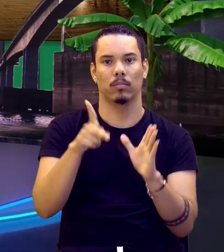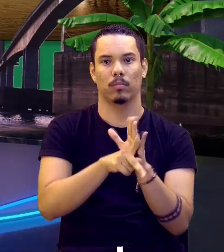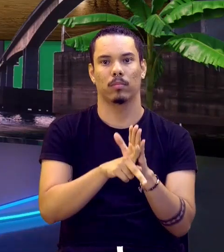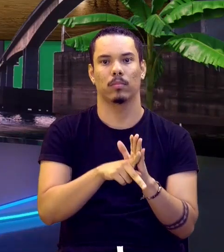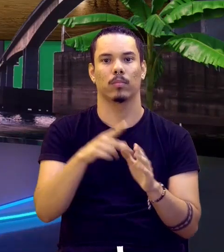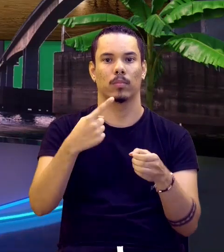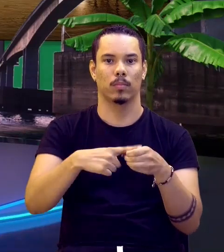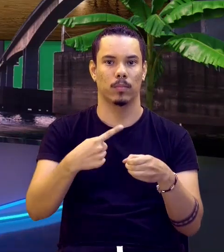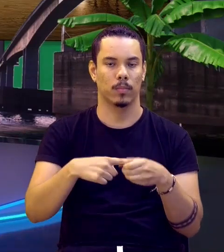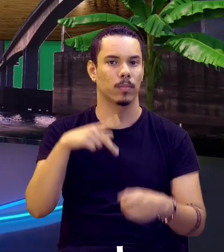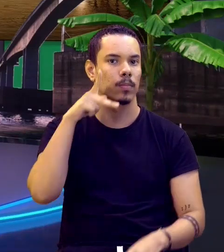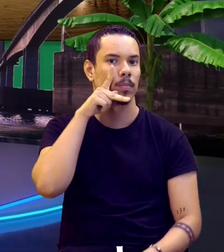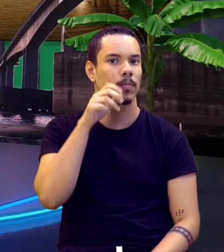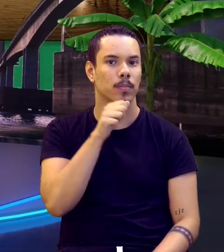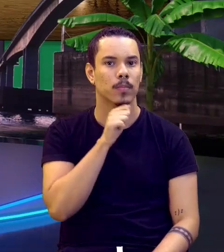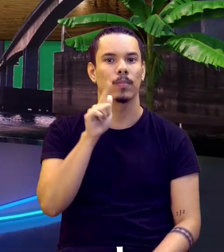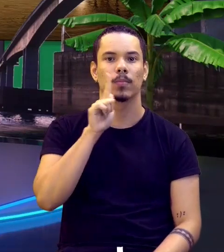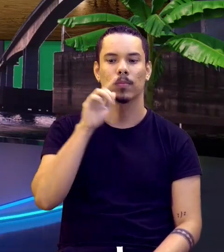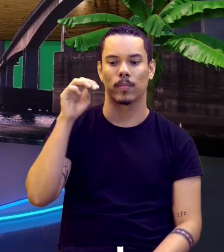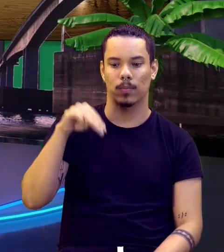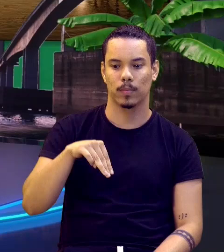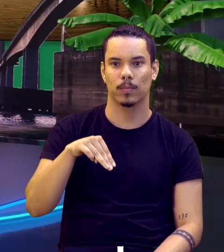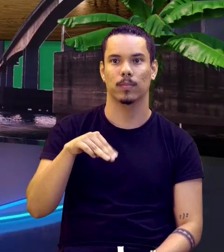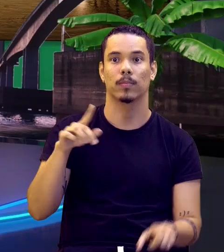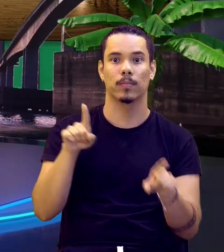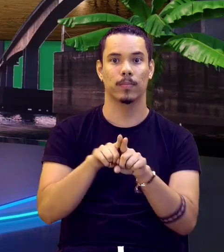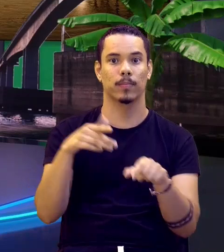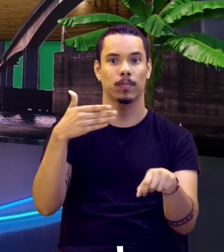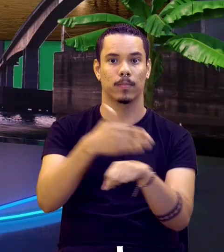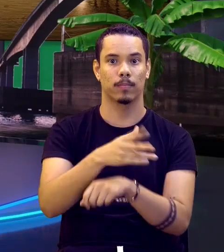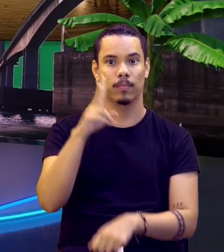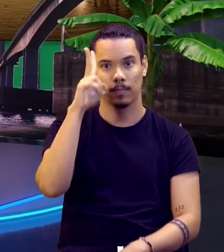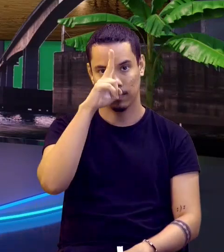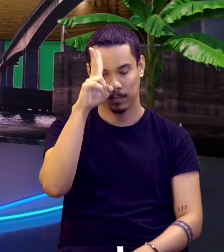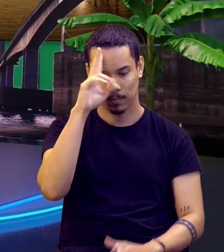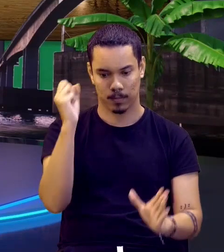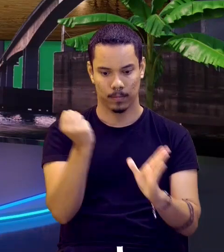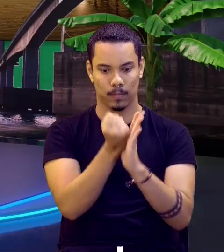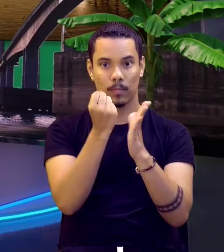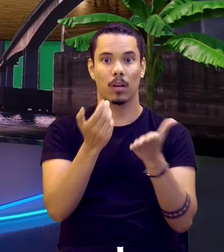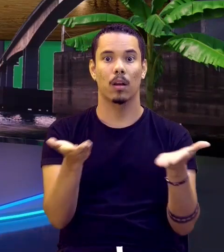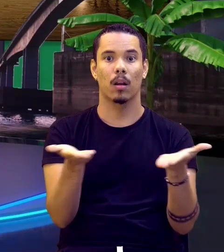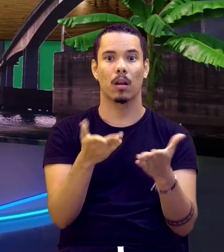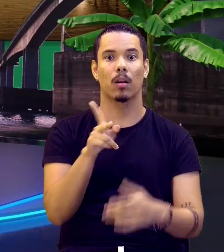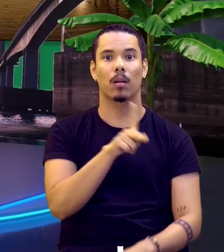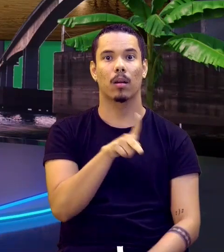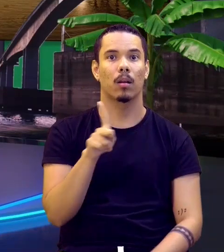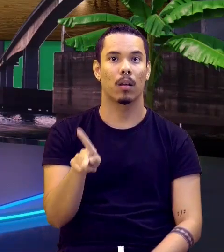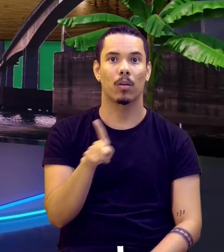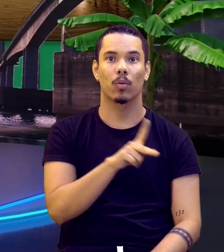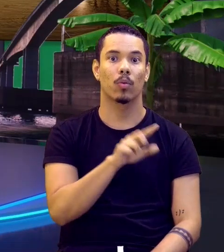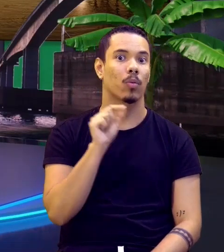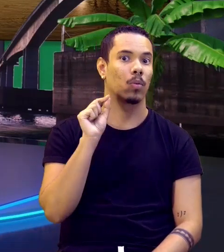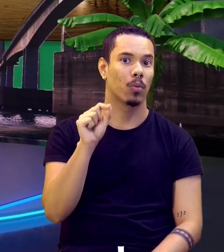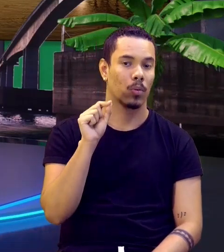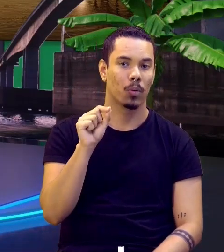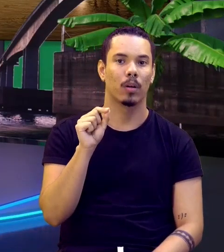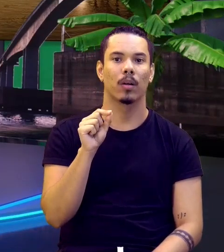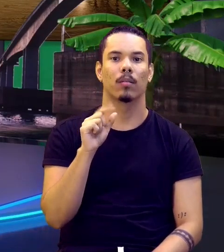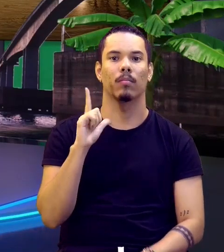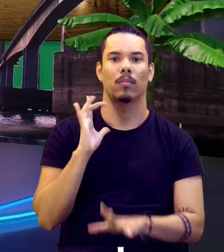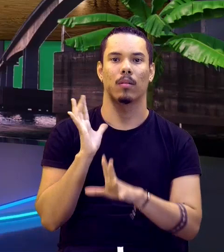Velho, Guajará-Mirim. Entramos na parte histórica e agora, professor Jorge, chegou a hora de